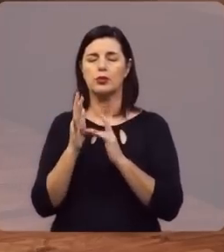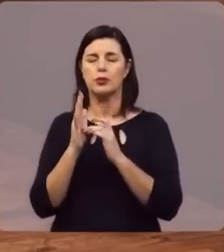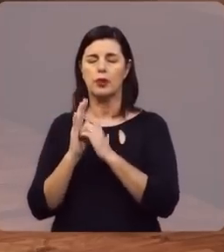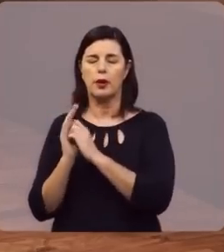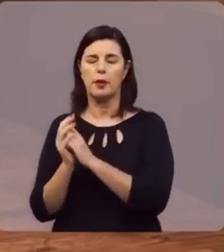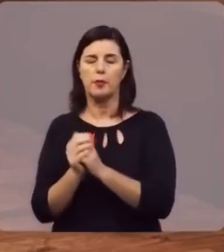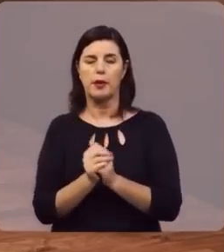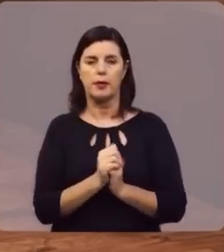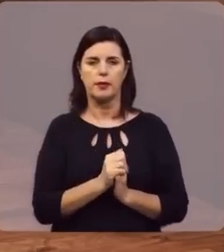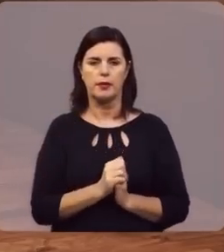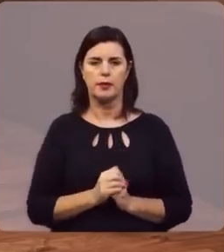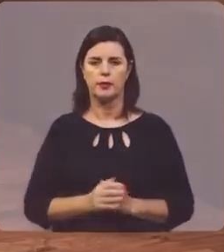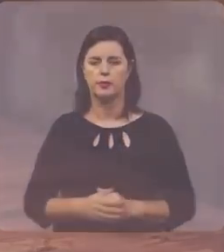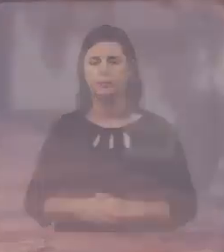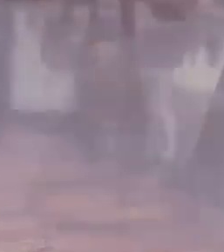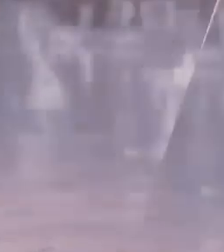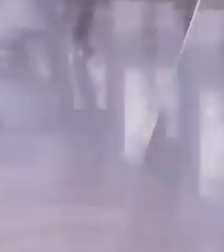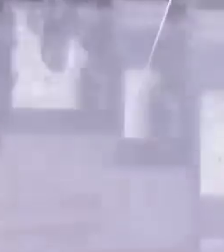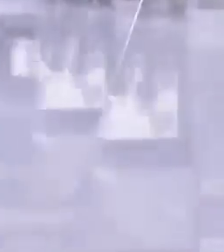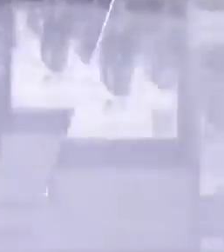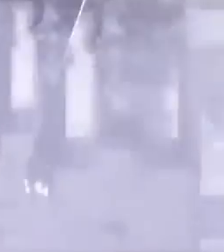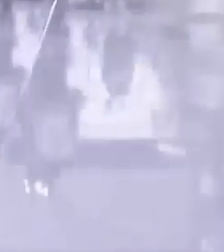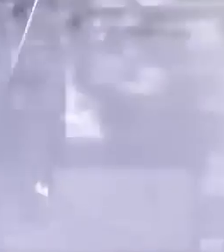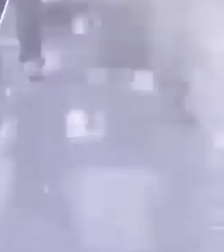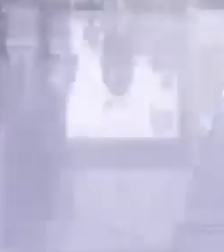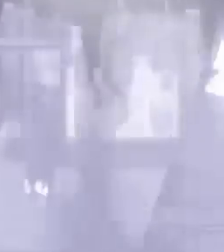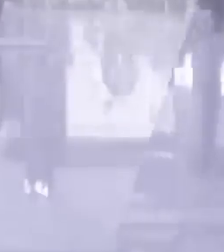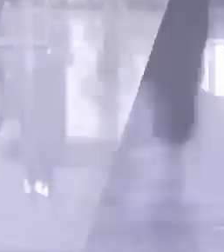Jesus amém né